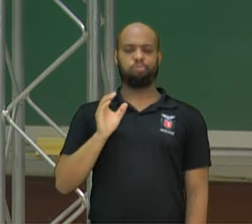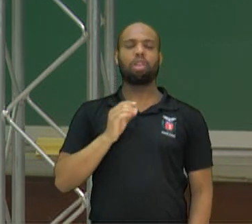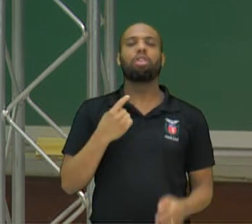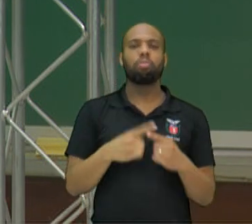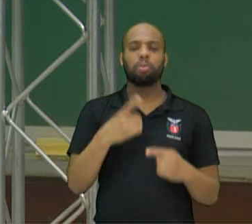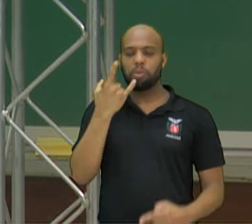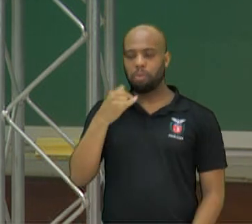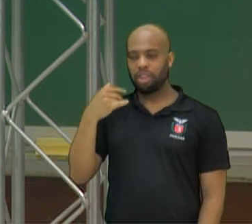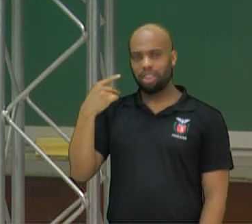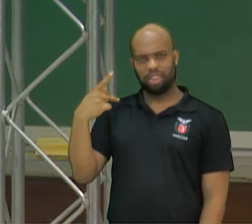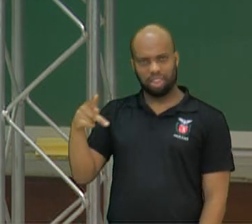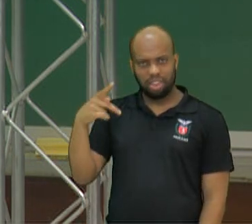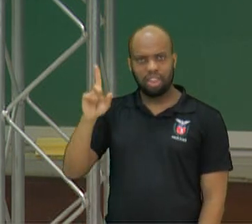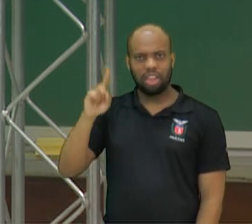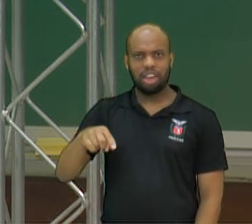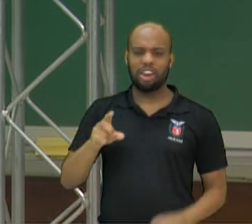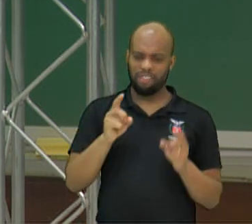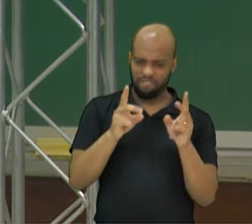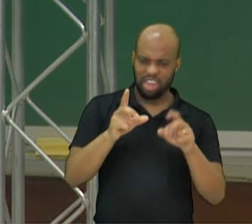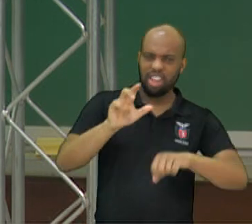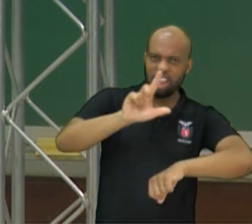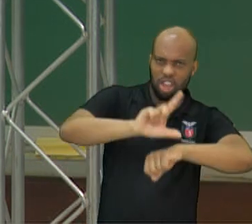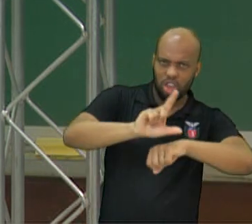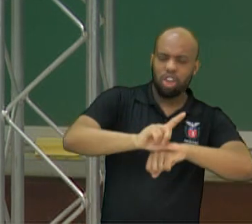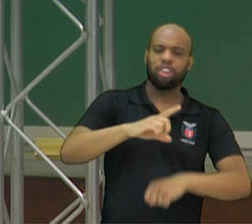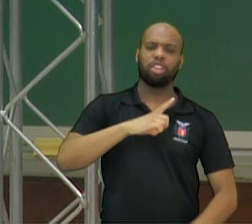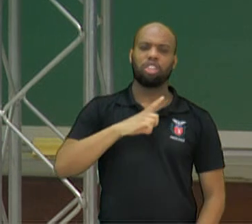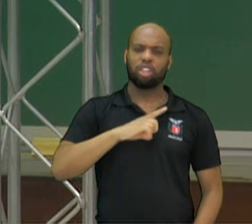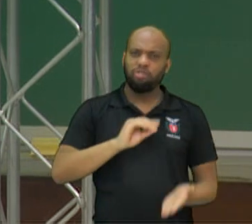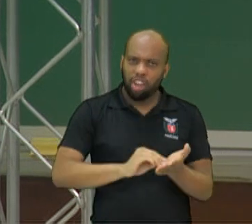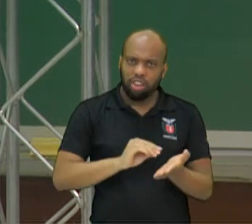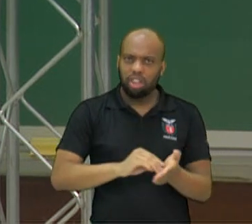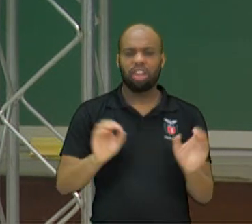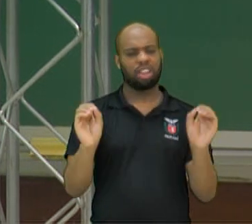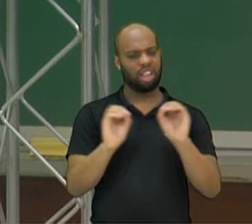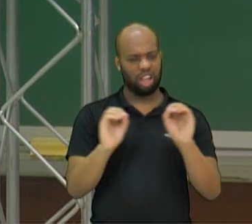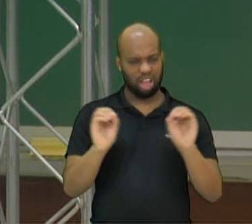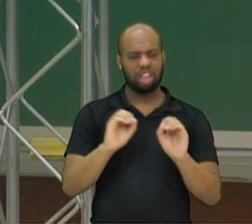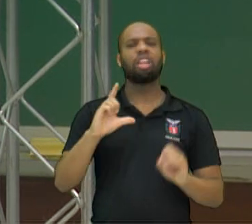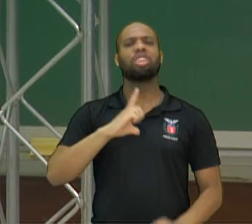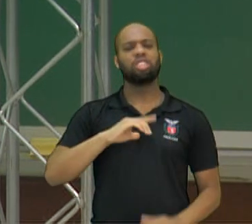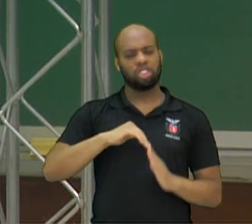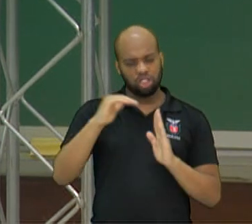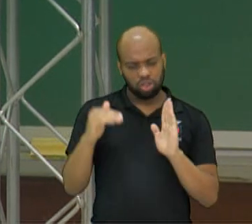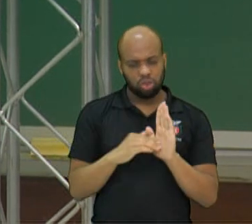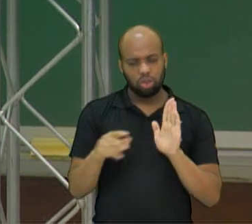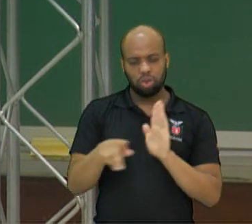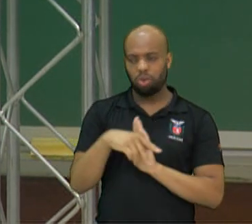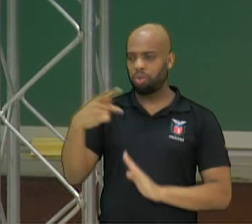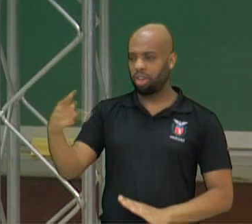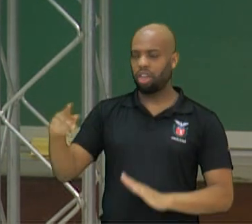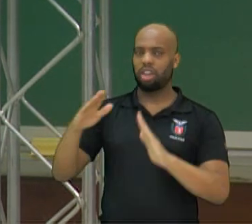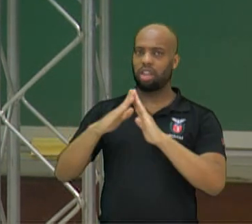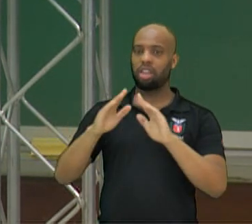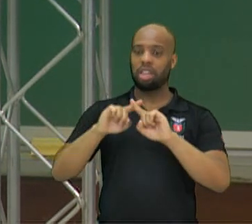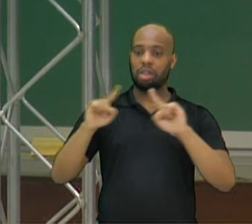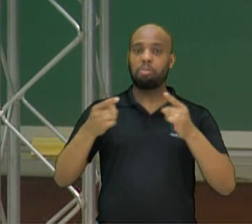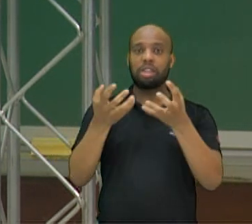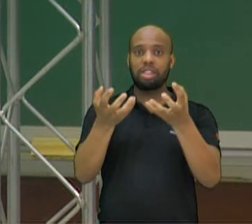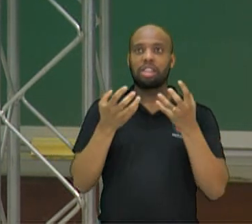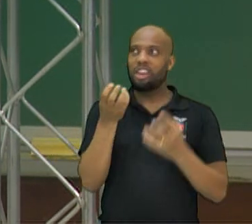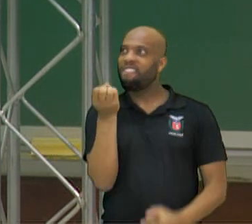era comerciante, nada faltava para Robinson Crusoe, mas ele queria